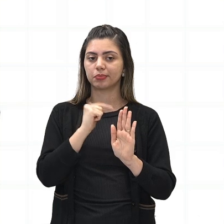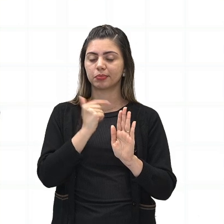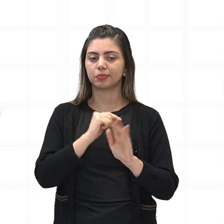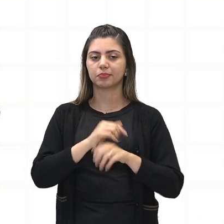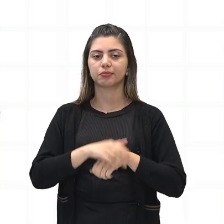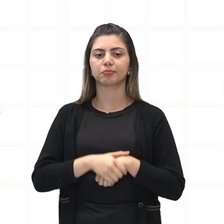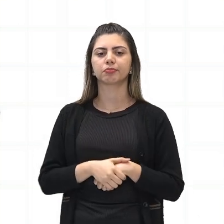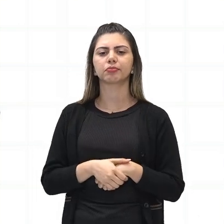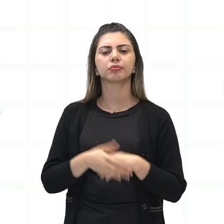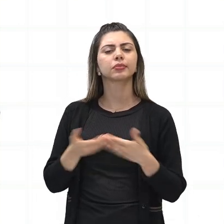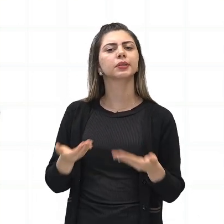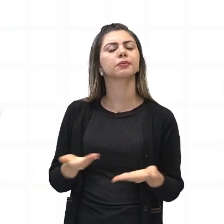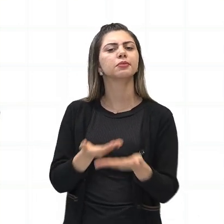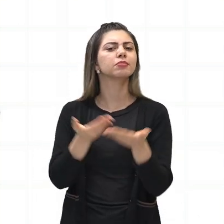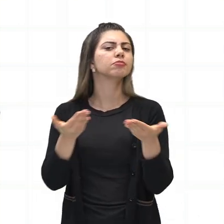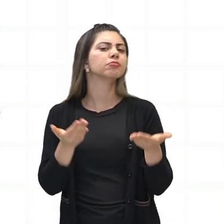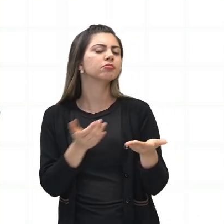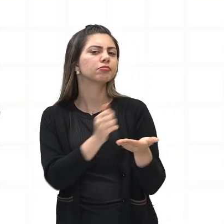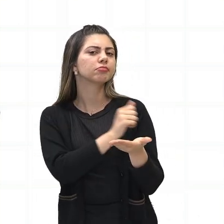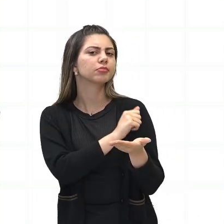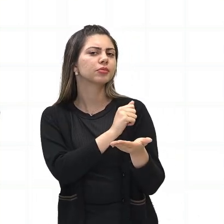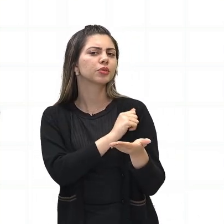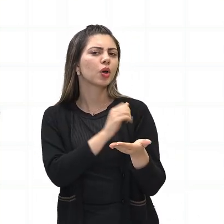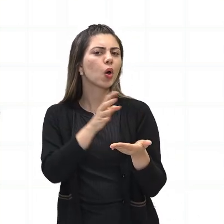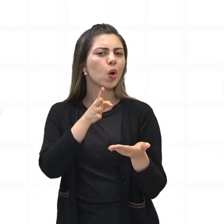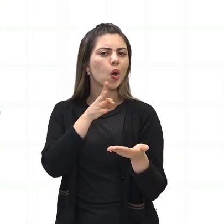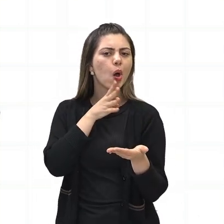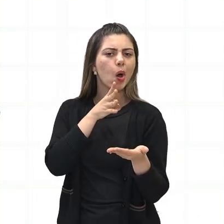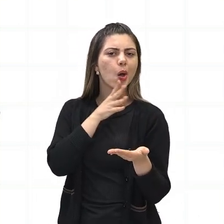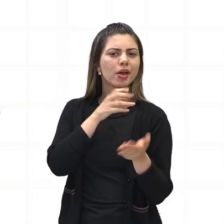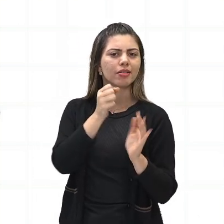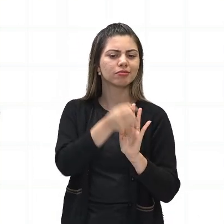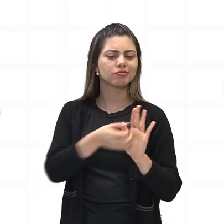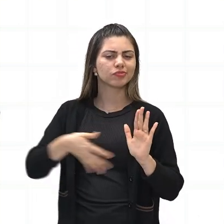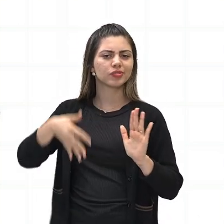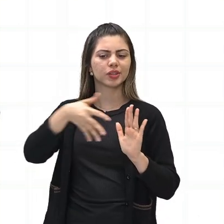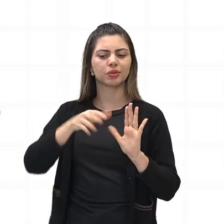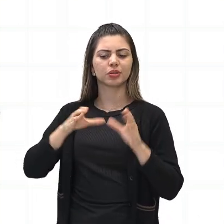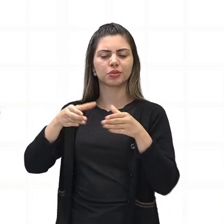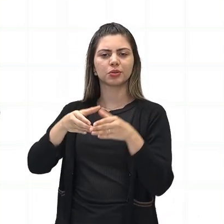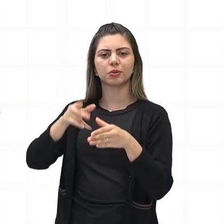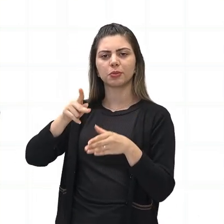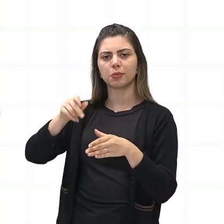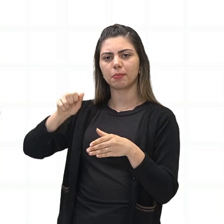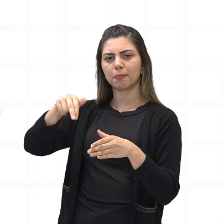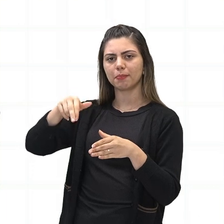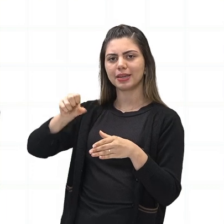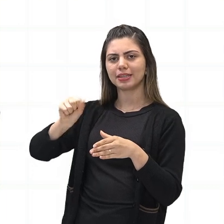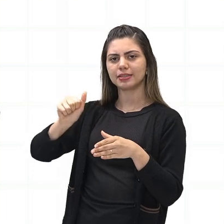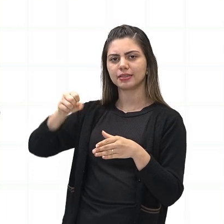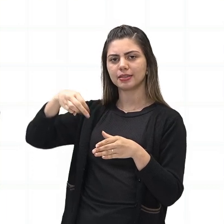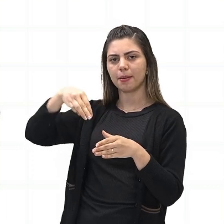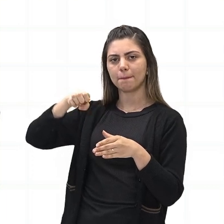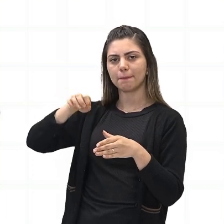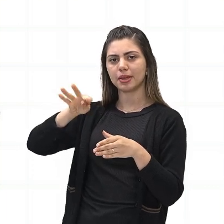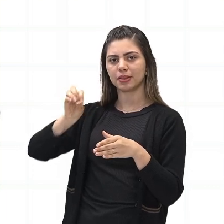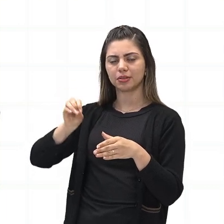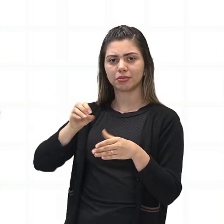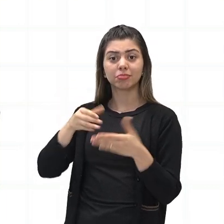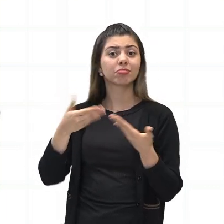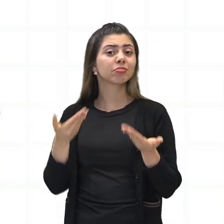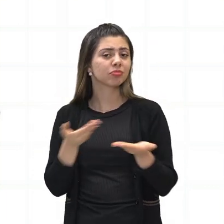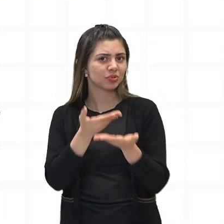Turmas, vocês já ouviram falar das figuras de pensamento? Vocês já